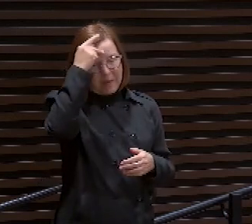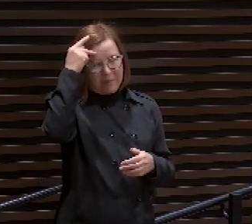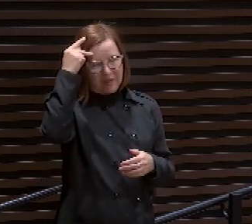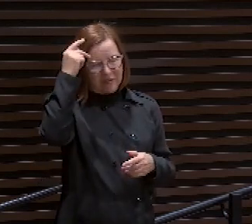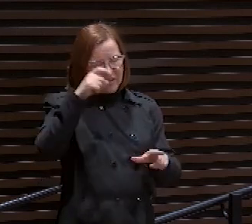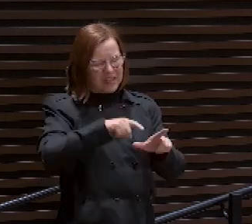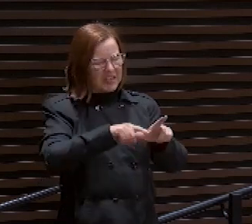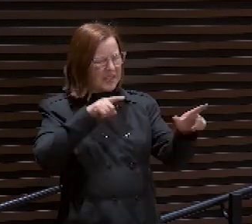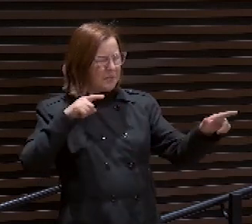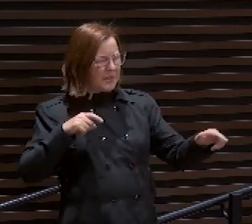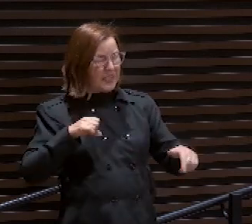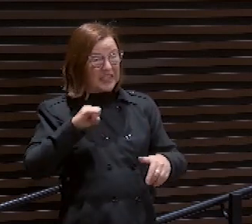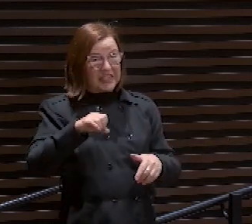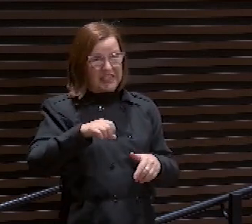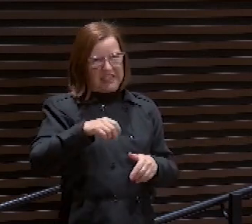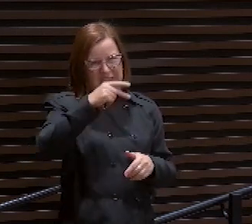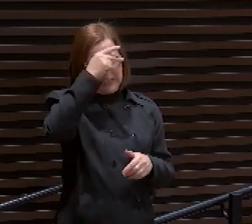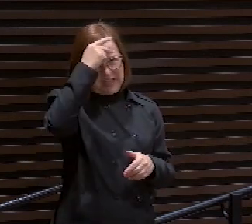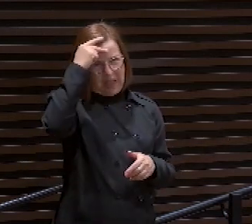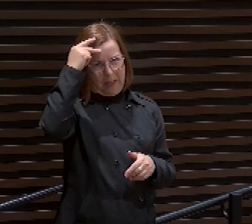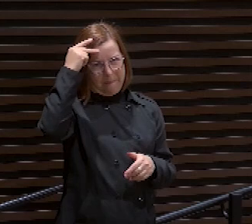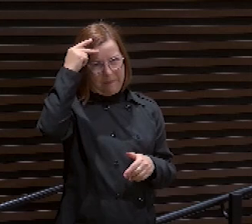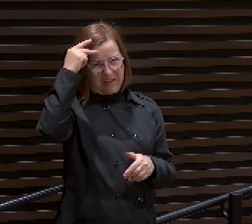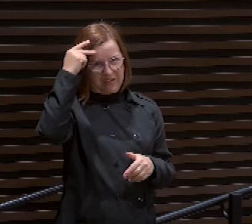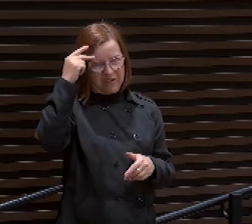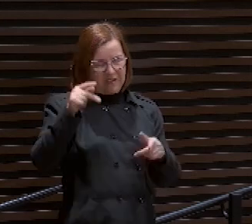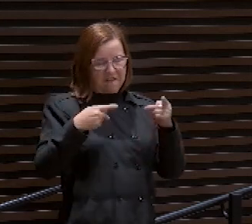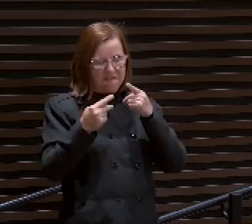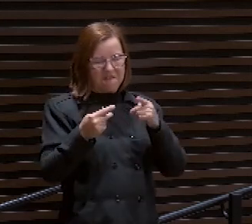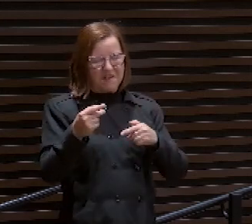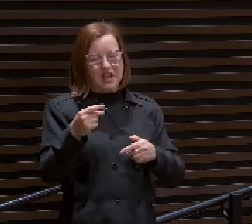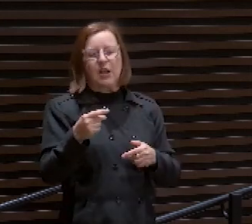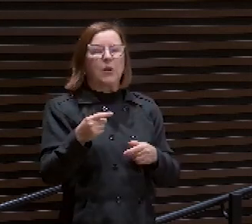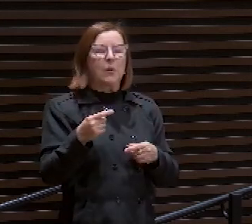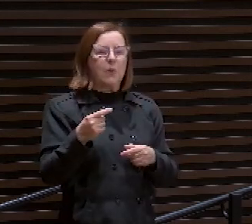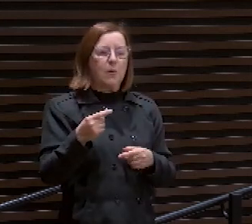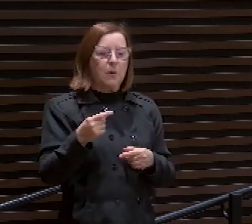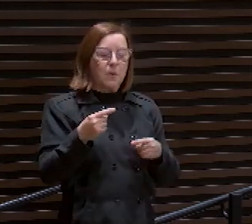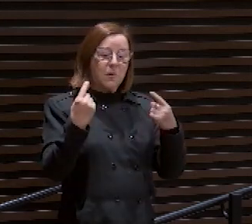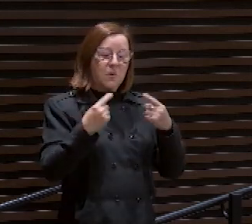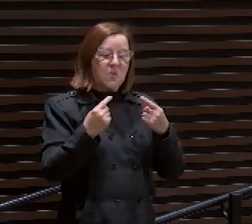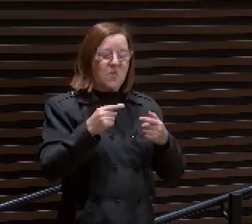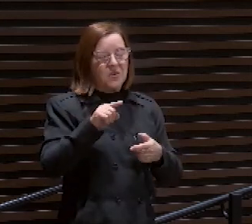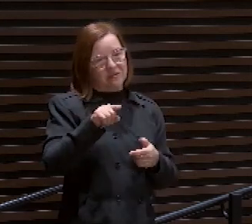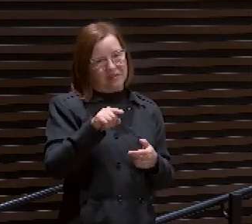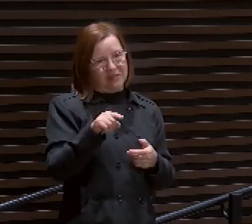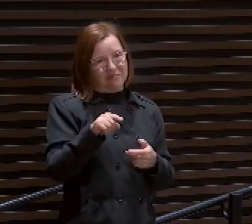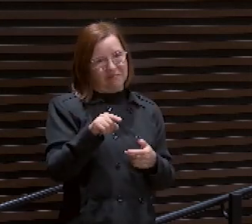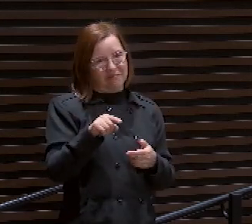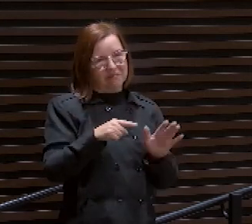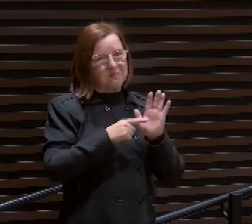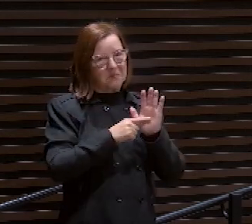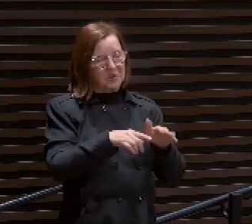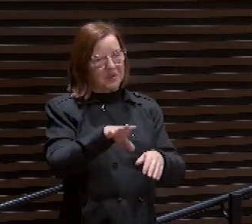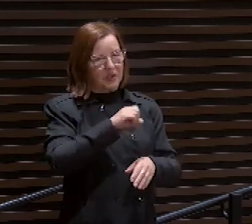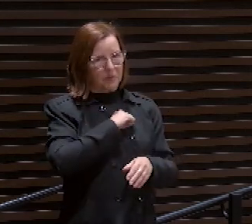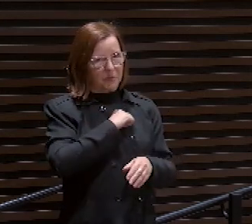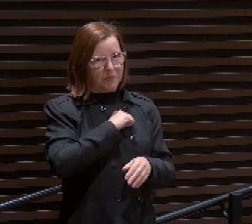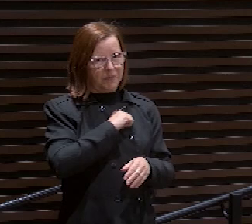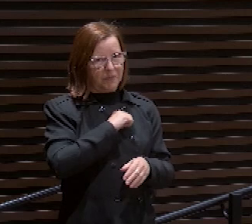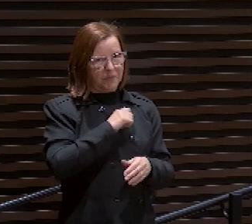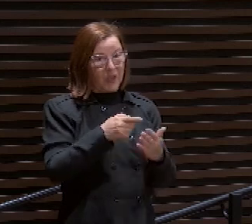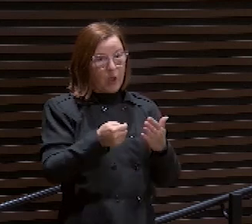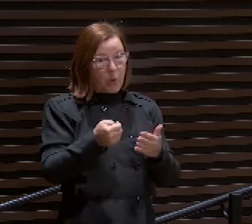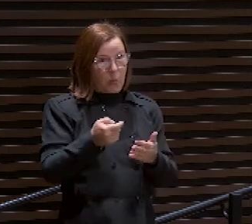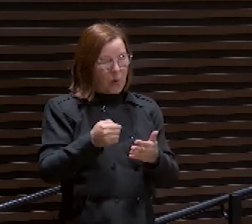se ela te maltratou, você agir com amor, com atitudes práticas. Então, em quase toda a Bíblia,